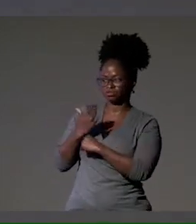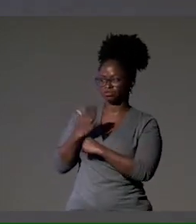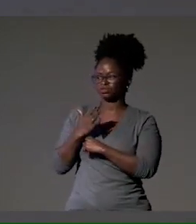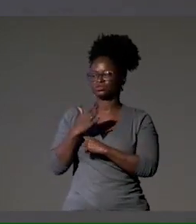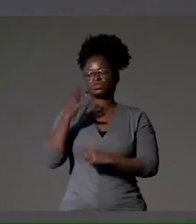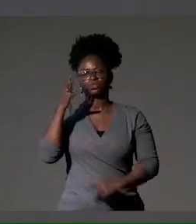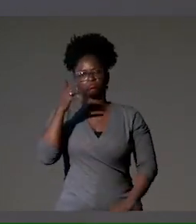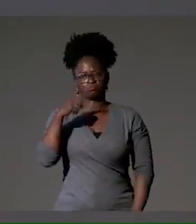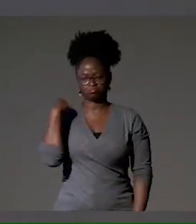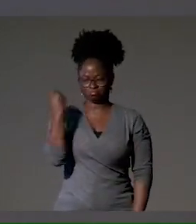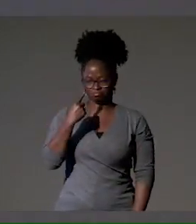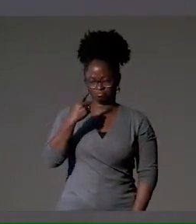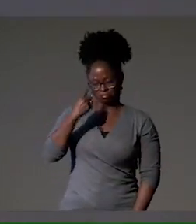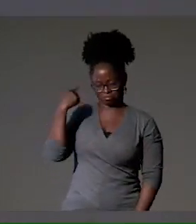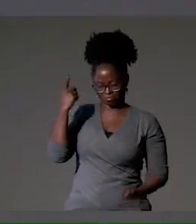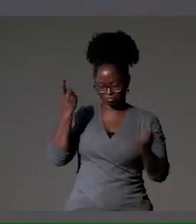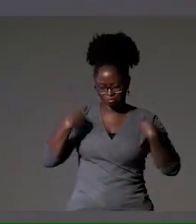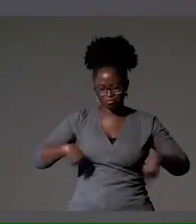todo o relógio biológico.